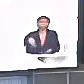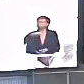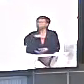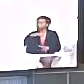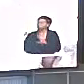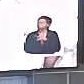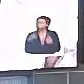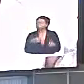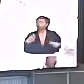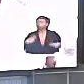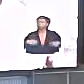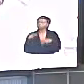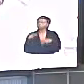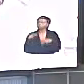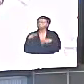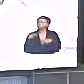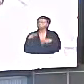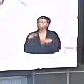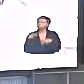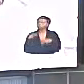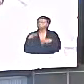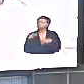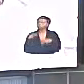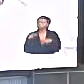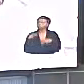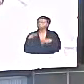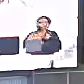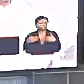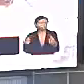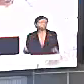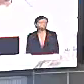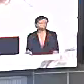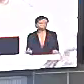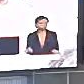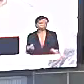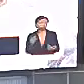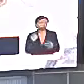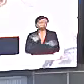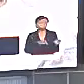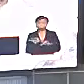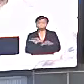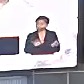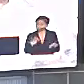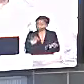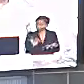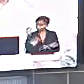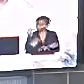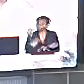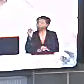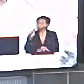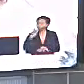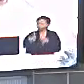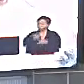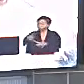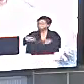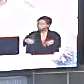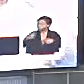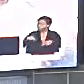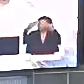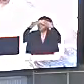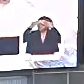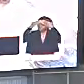realmente com carinho vamos preparar essa cama que poderá ser para você num amanhã Esse povo tem que enxergar isso não